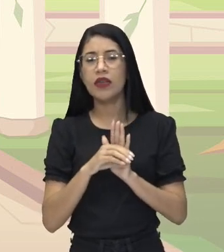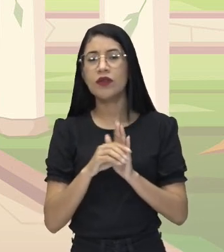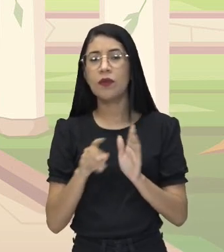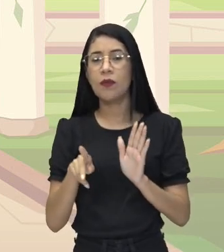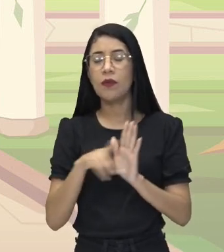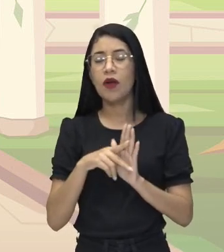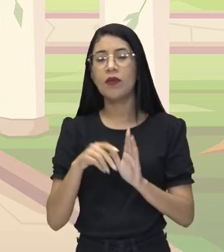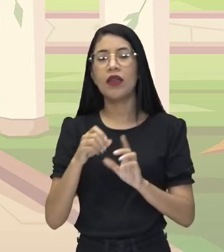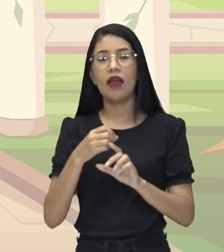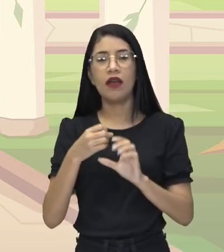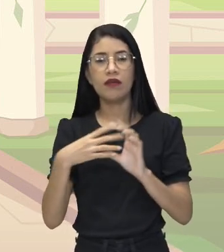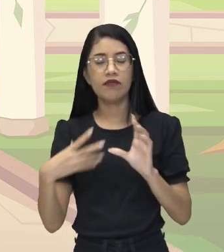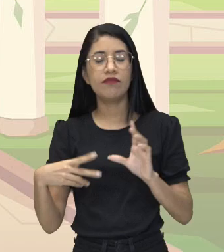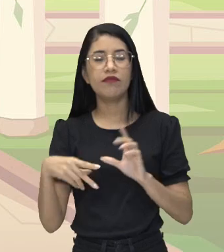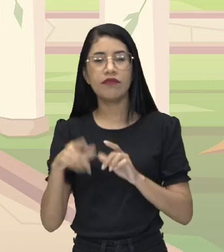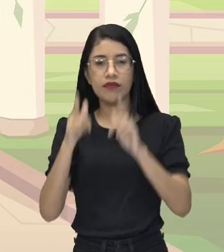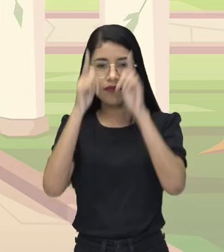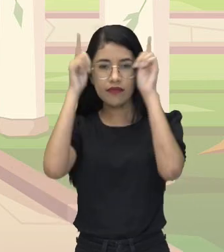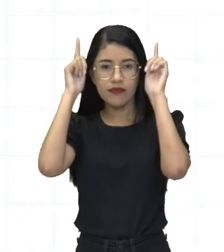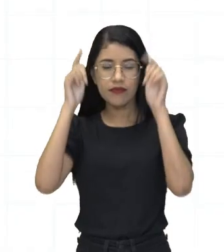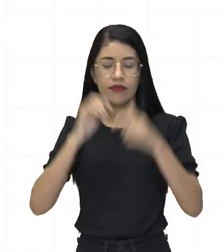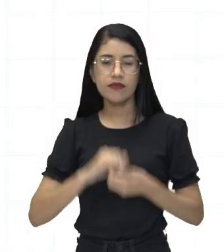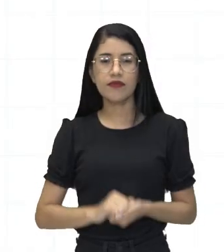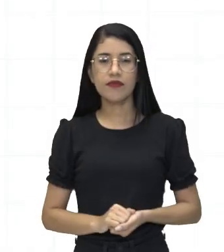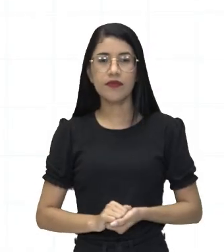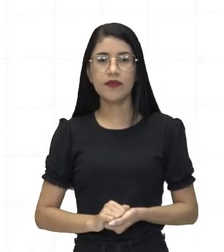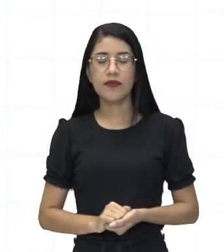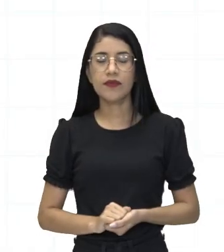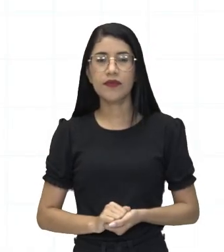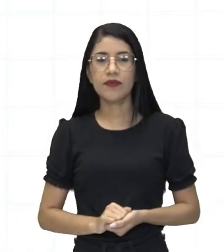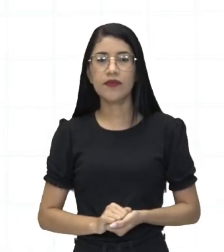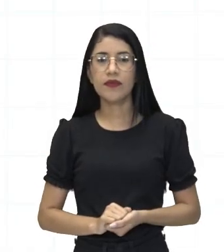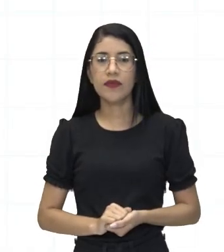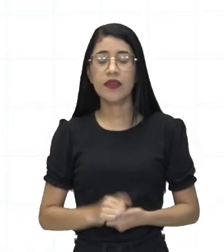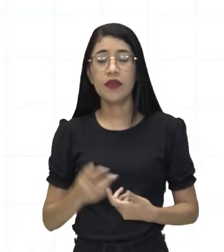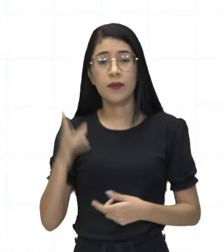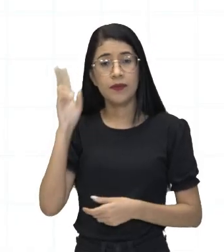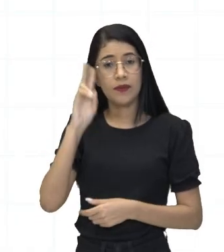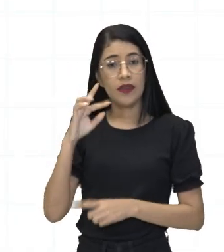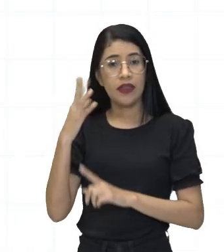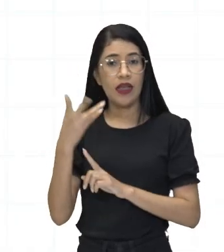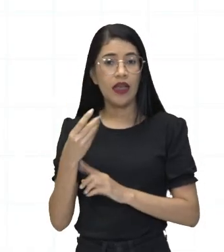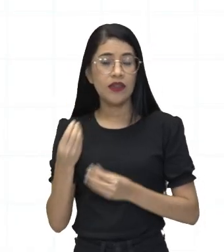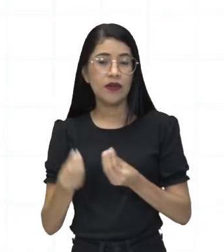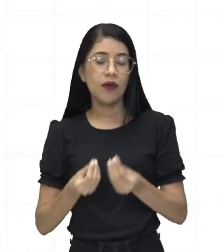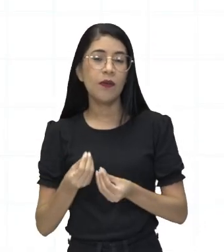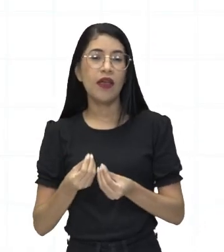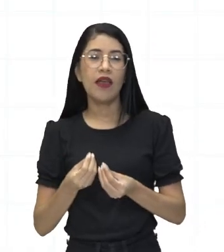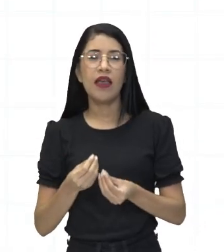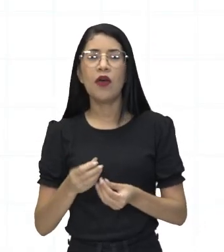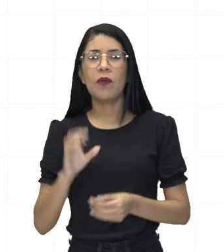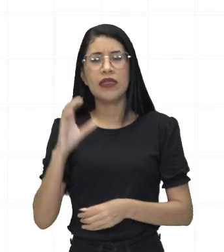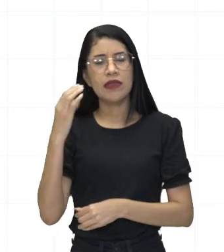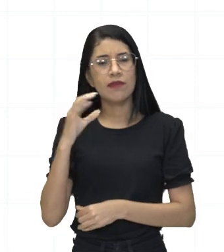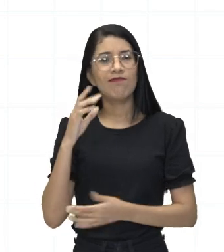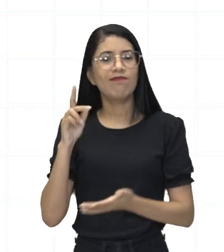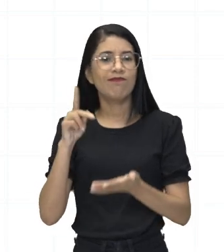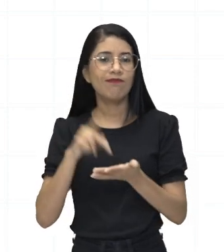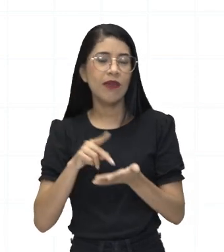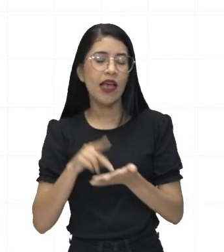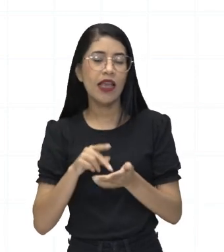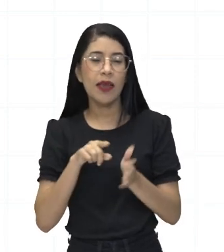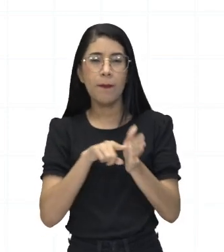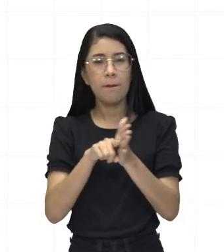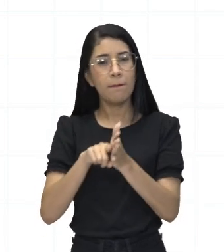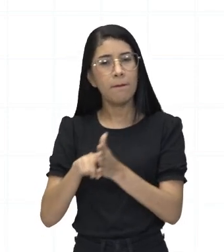o berço da cultura ocidental. Vamos lá? Então, a história da arte consiste em uma verdadeira ciência que estuda